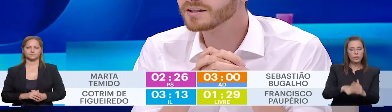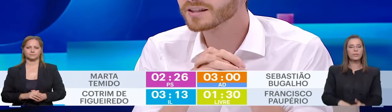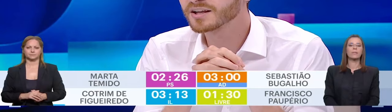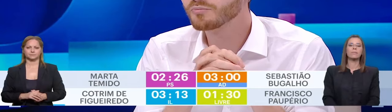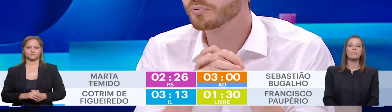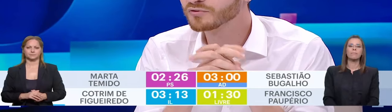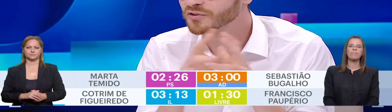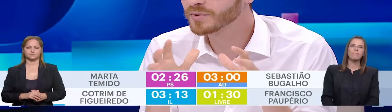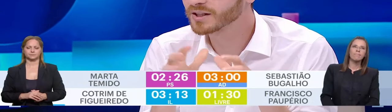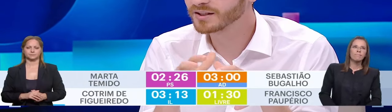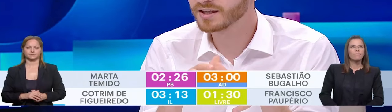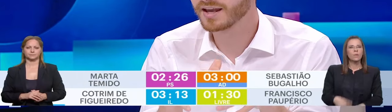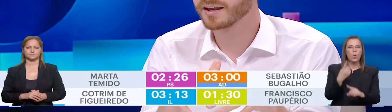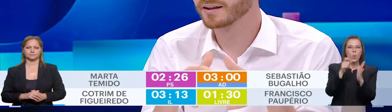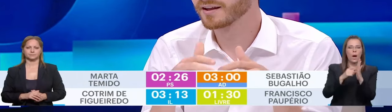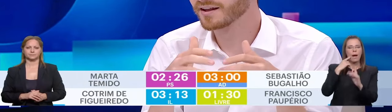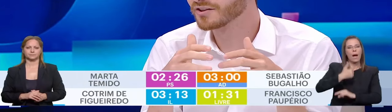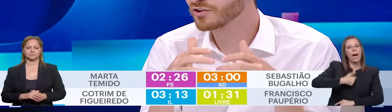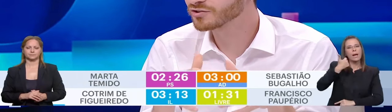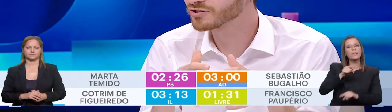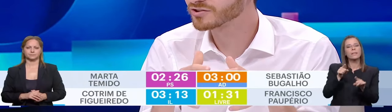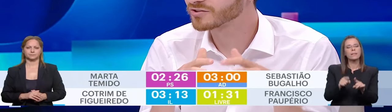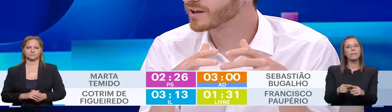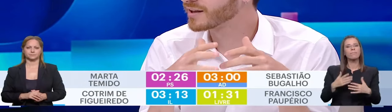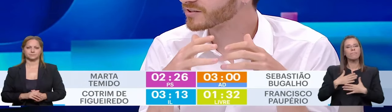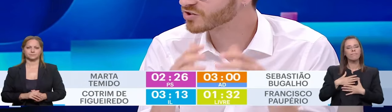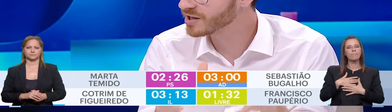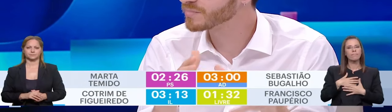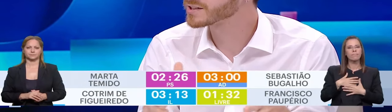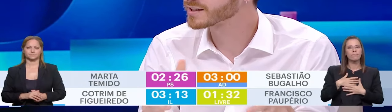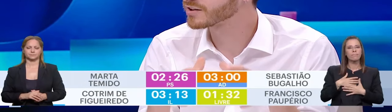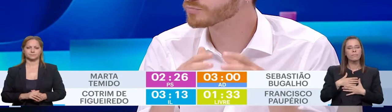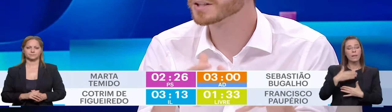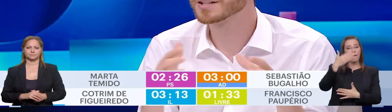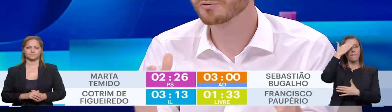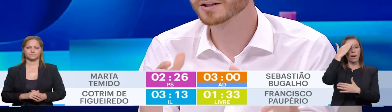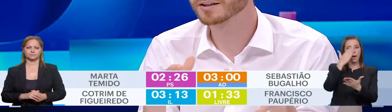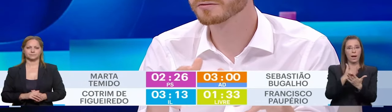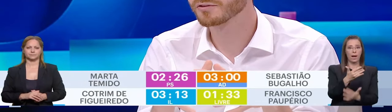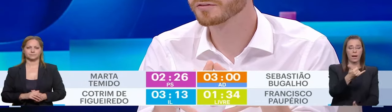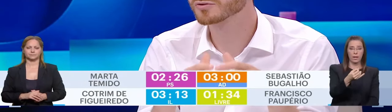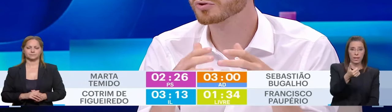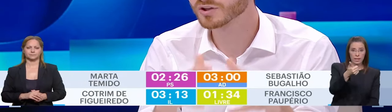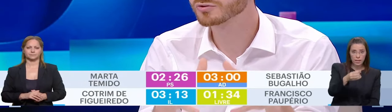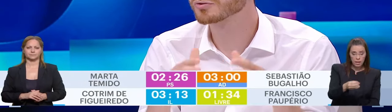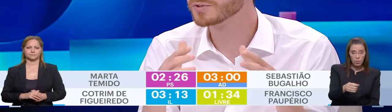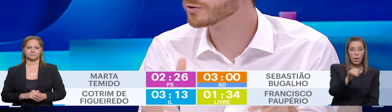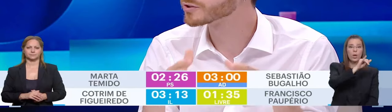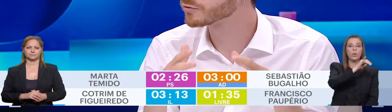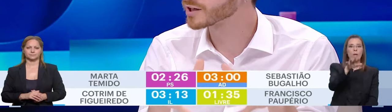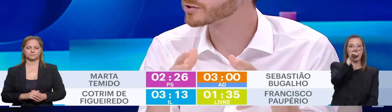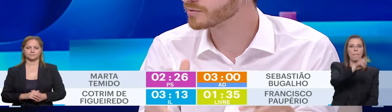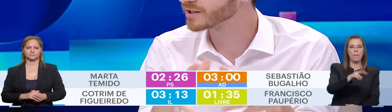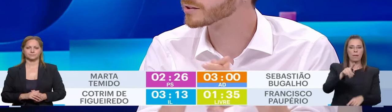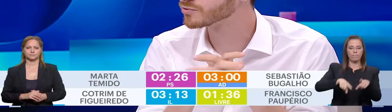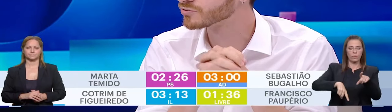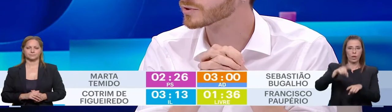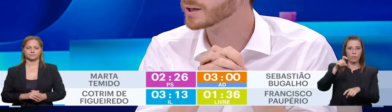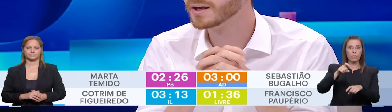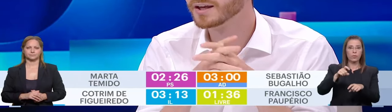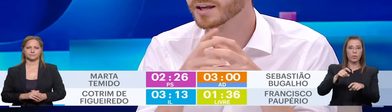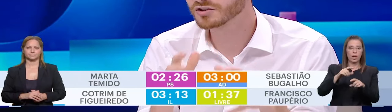e e dar aqui um ponto fundamental que é nós estima-se que até 2050 vão haver 200 milhões de refugiados